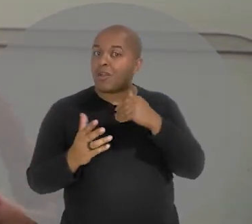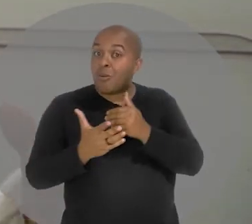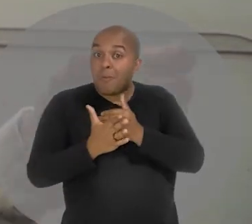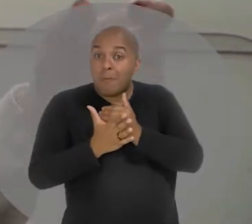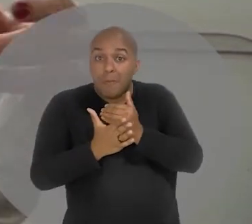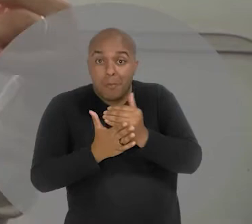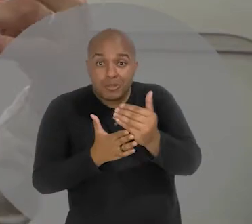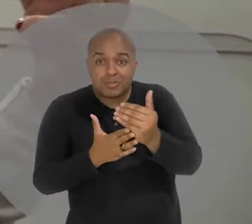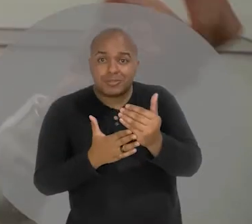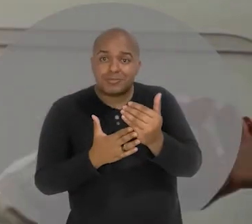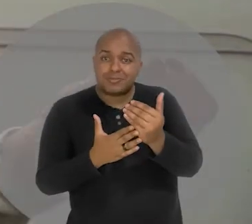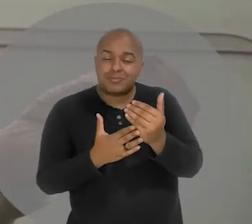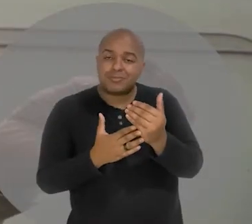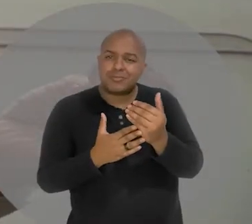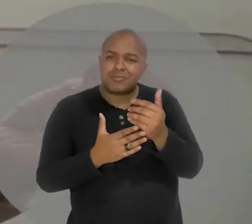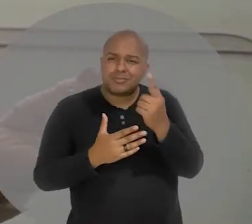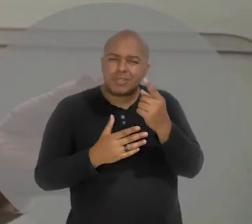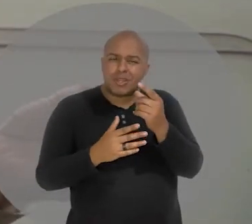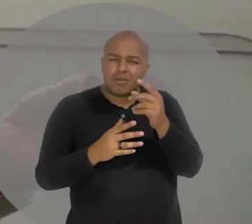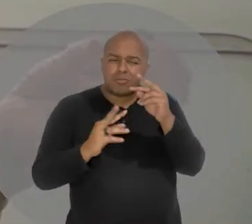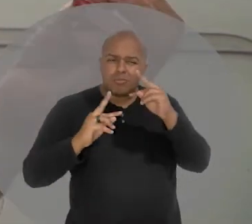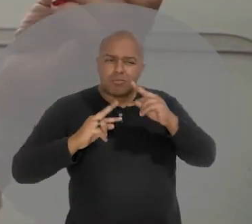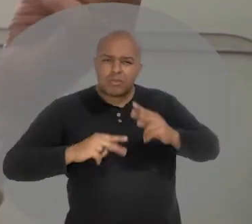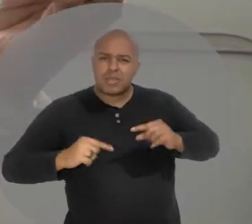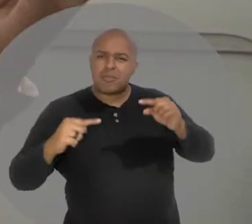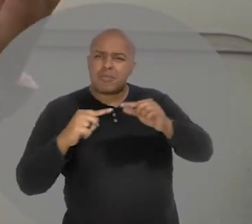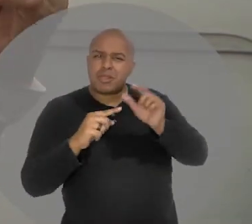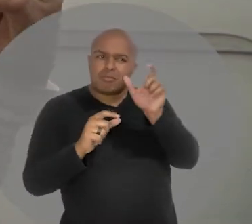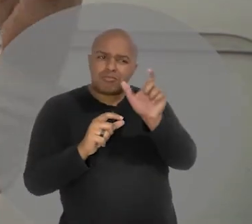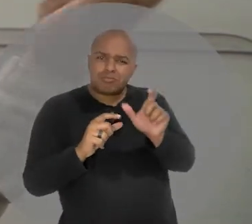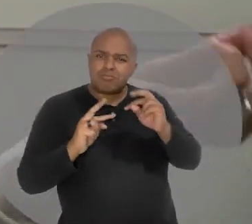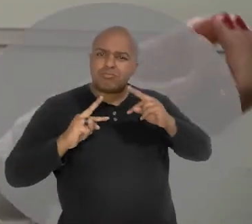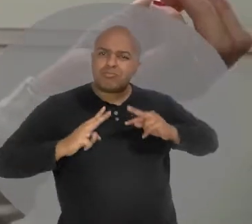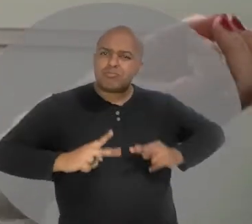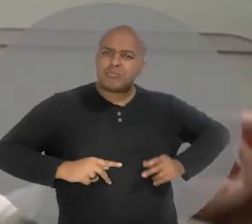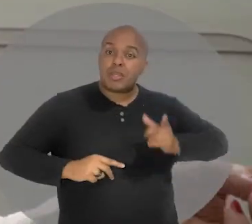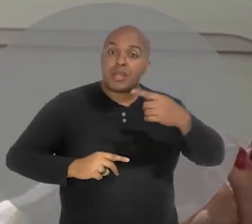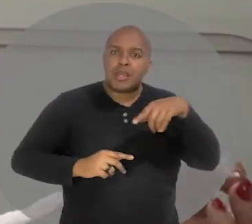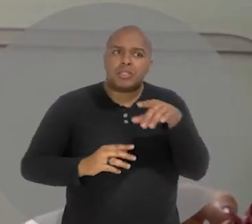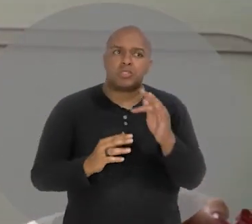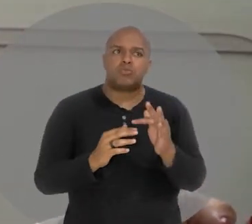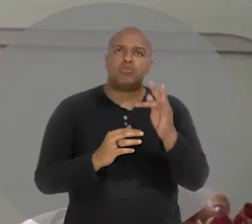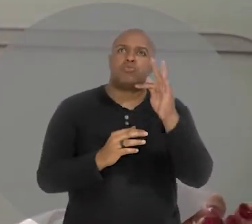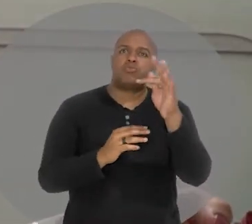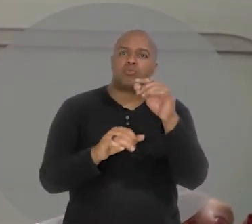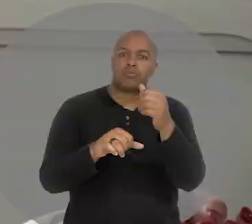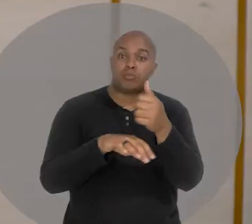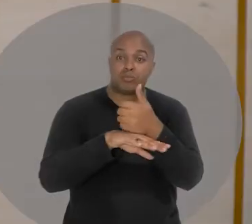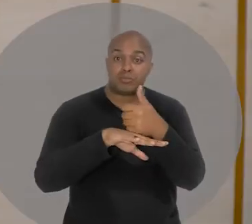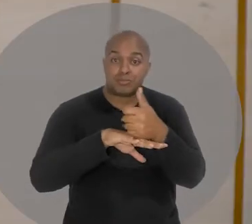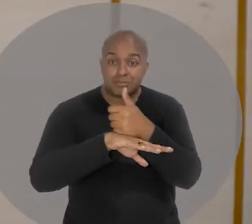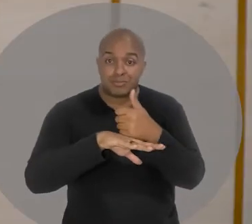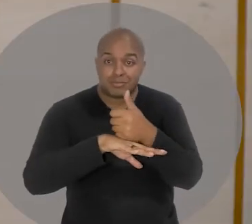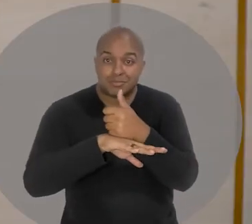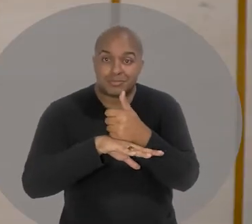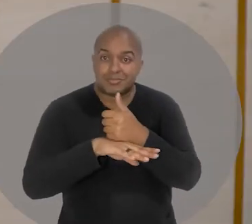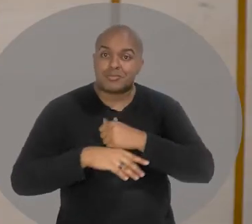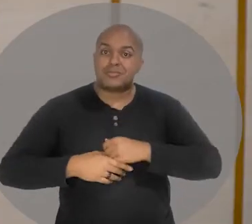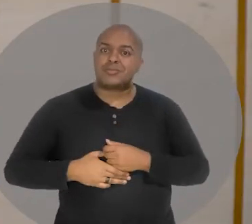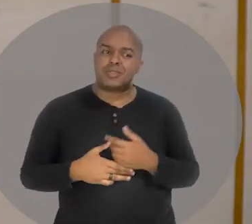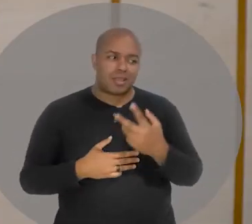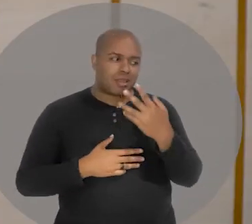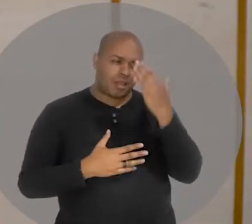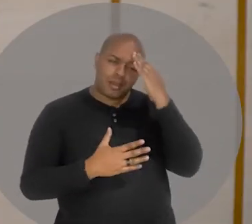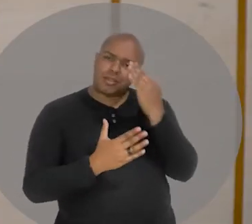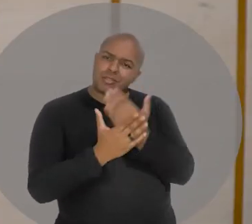começando a humanizar esses futuros profissionais. E eu acredito